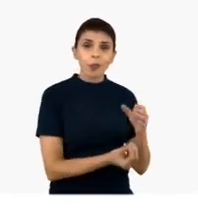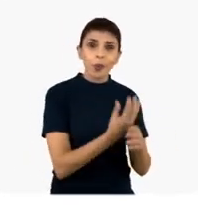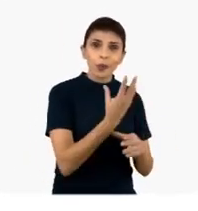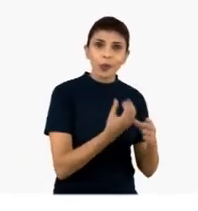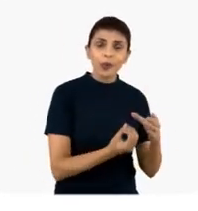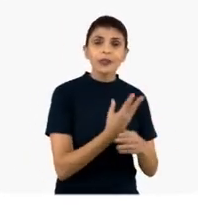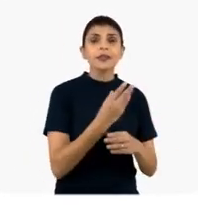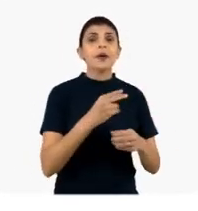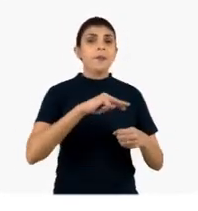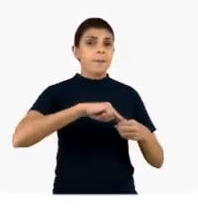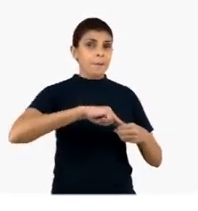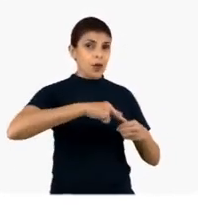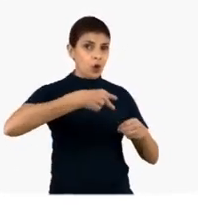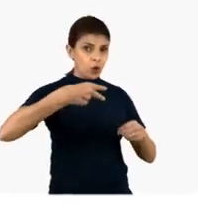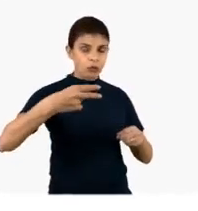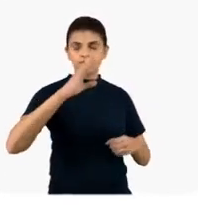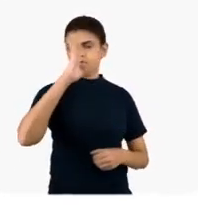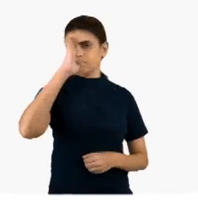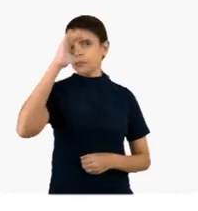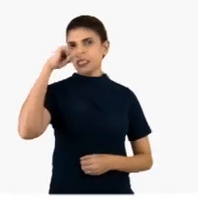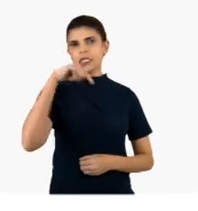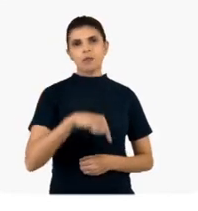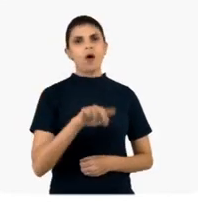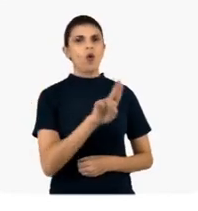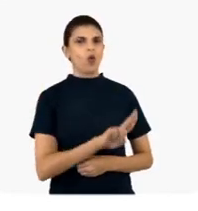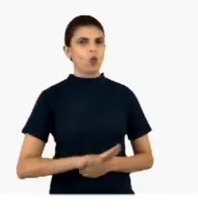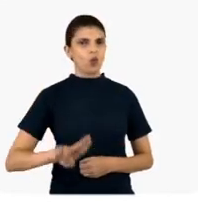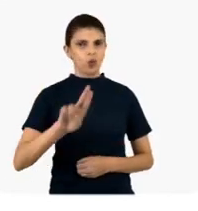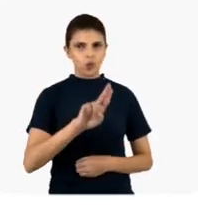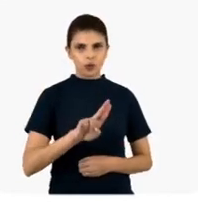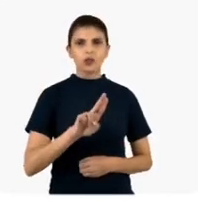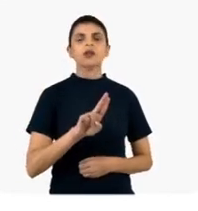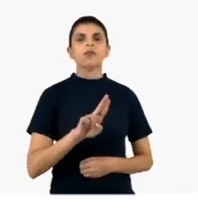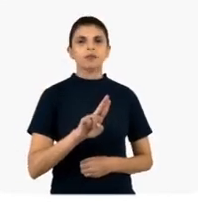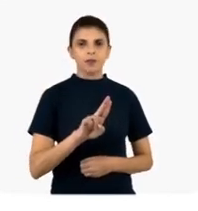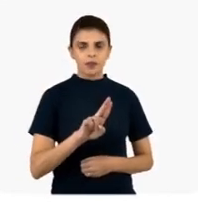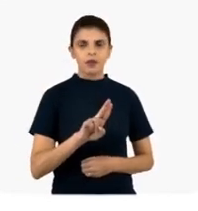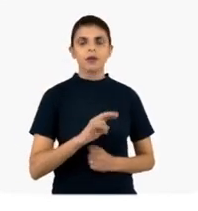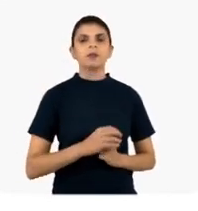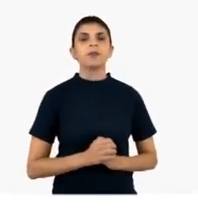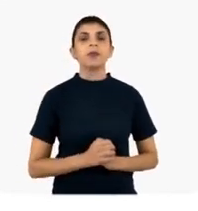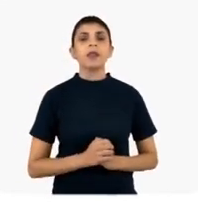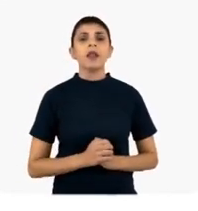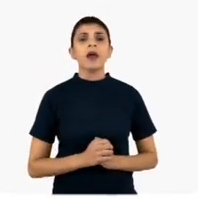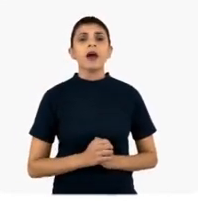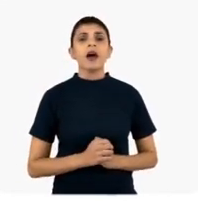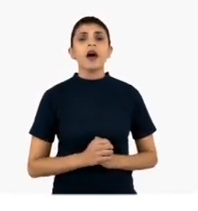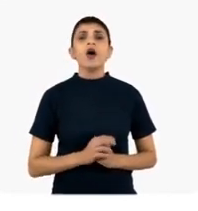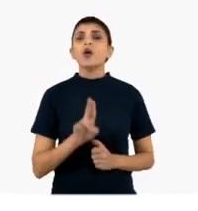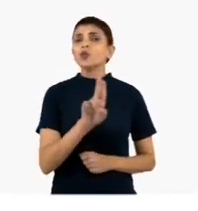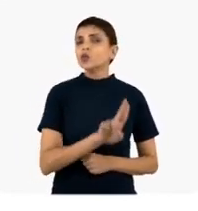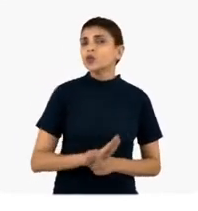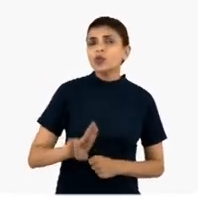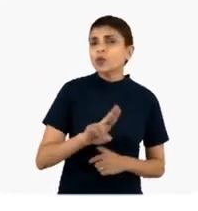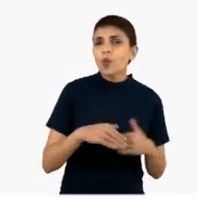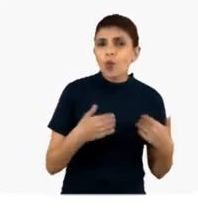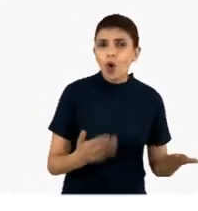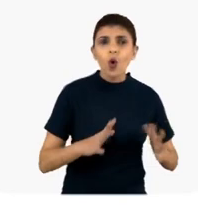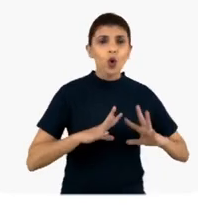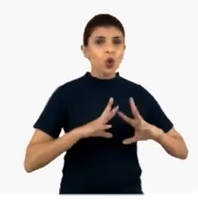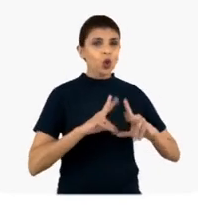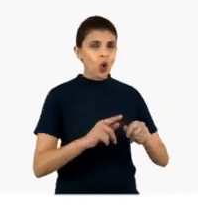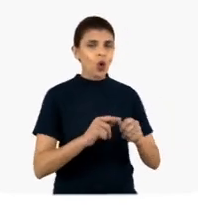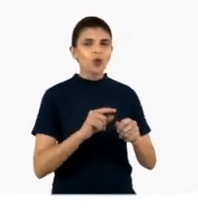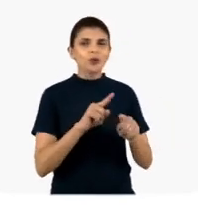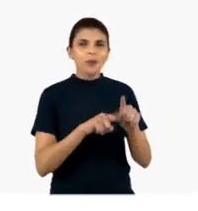produção biotecnológica, mas que é fundamental, o consumo de utilidades, a geração de utilidades. O que são as utilidades? São todos